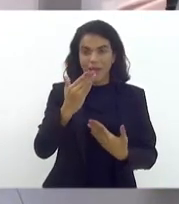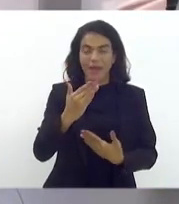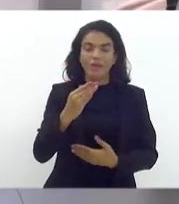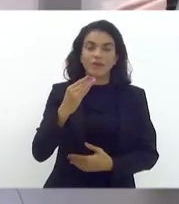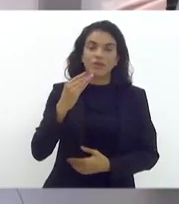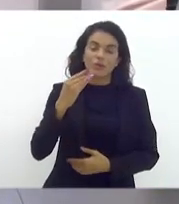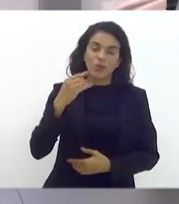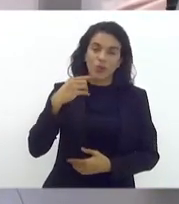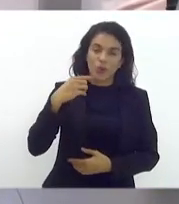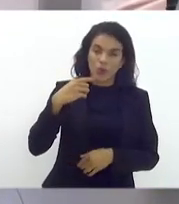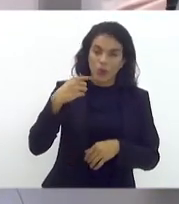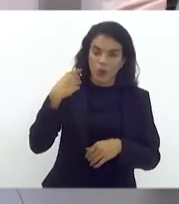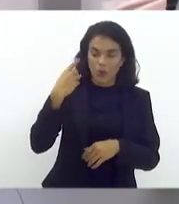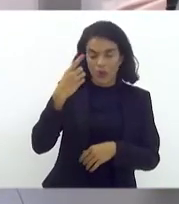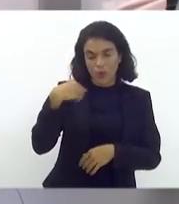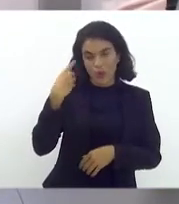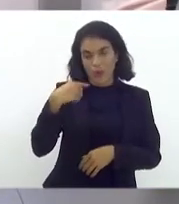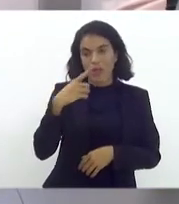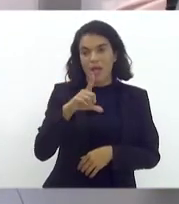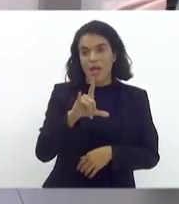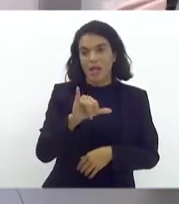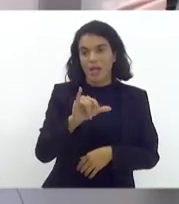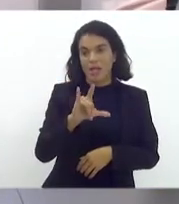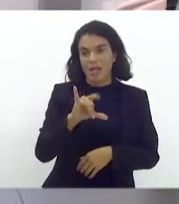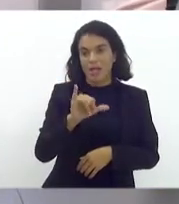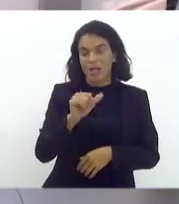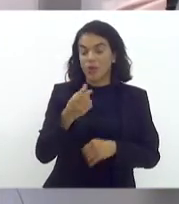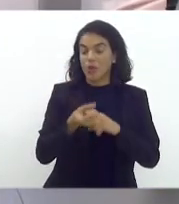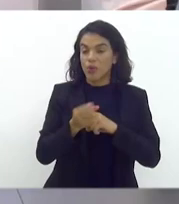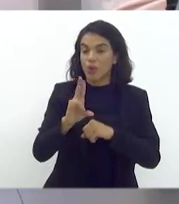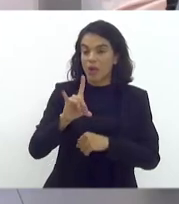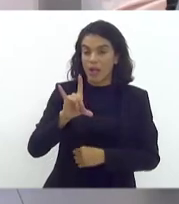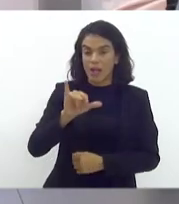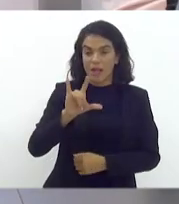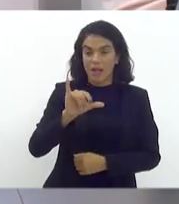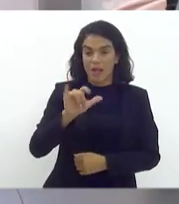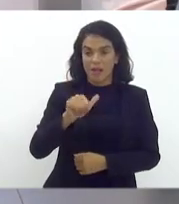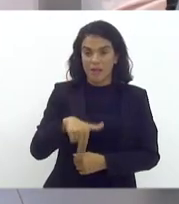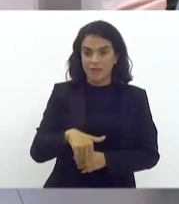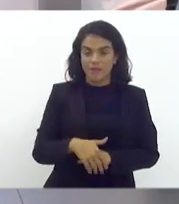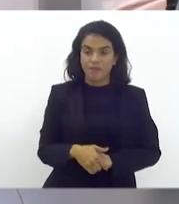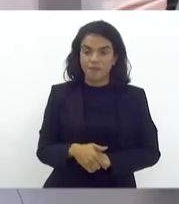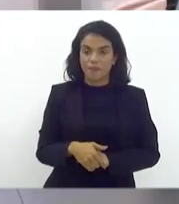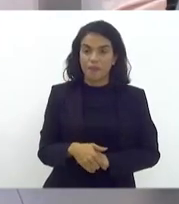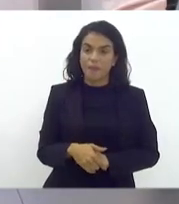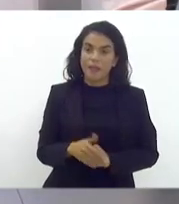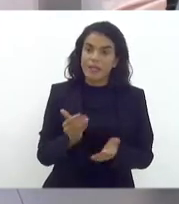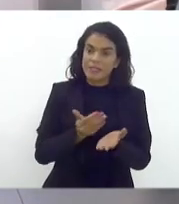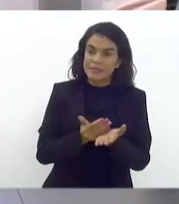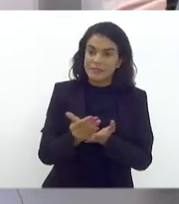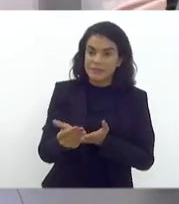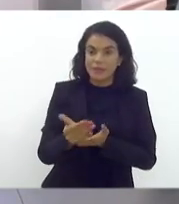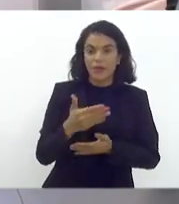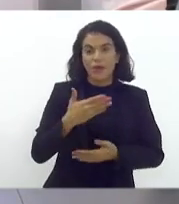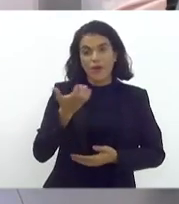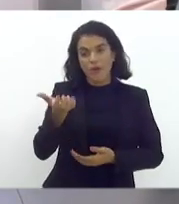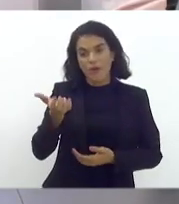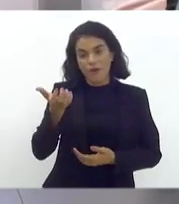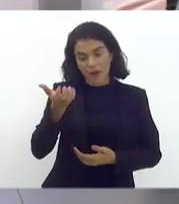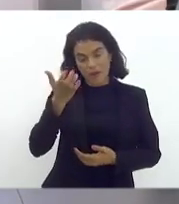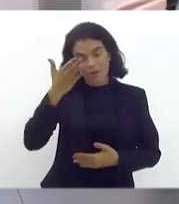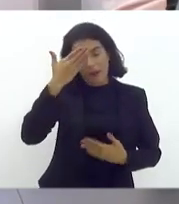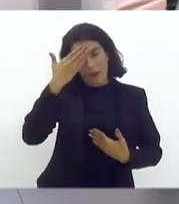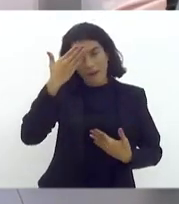Lilian Dr Carlos Eduardo gostaria de colocar uma questão inicialmente eu queria agradecer o convite